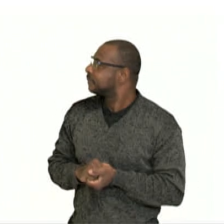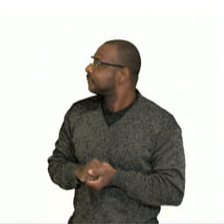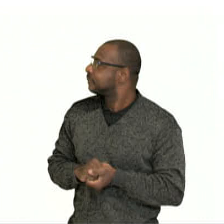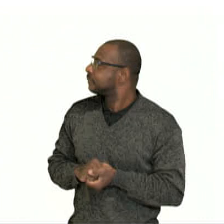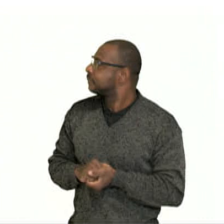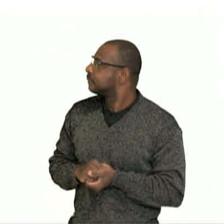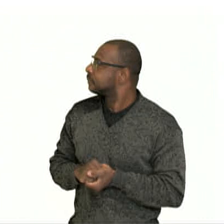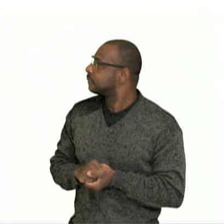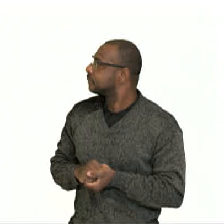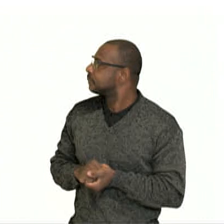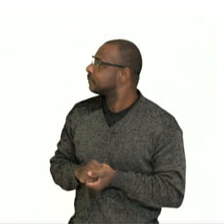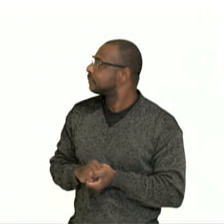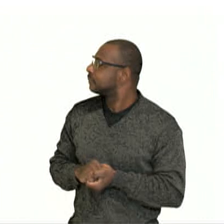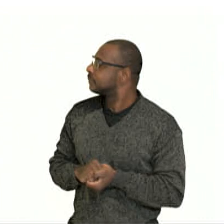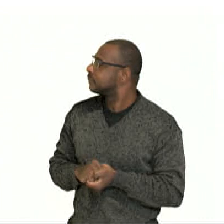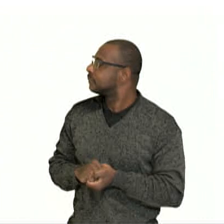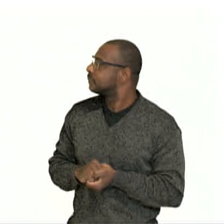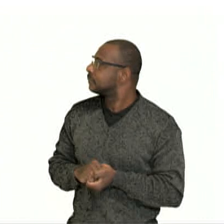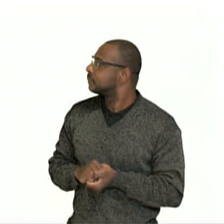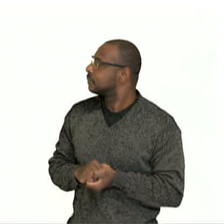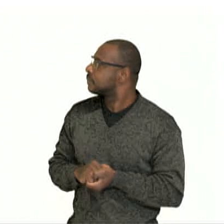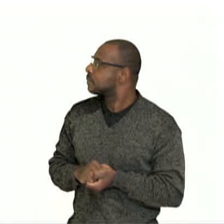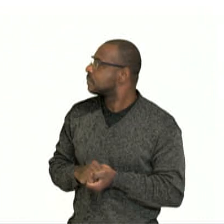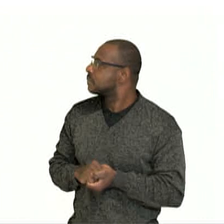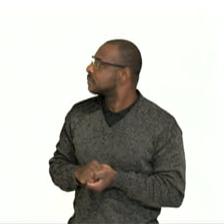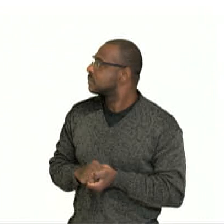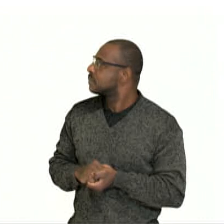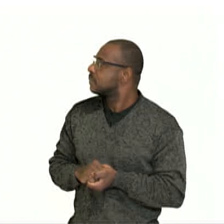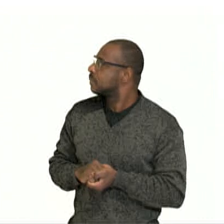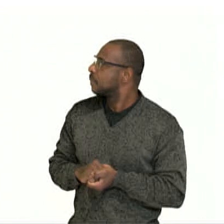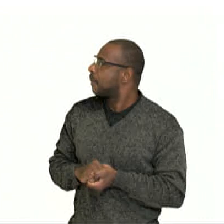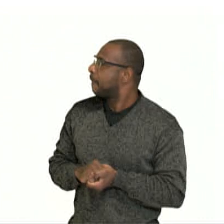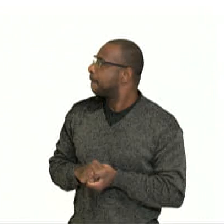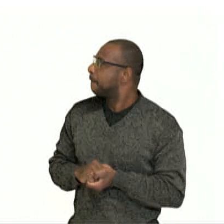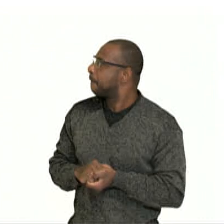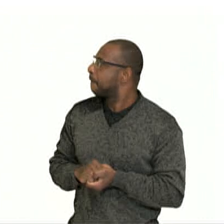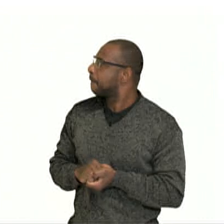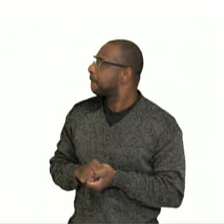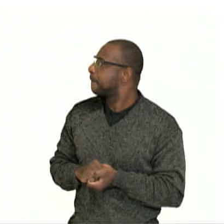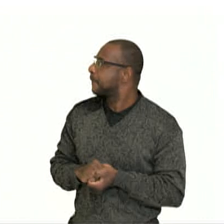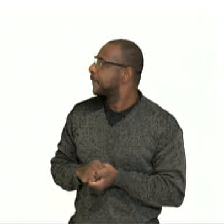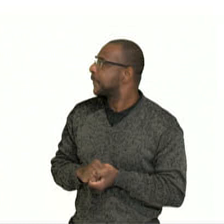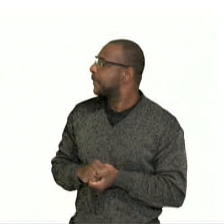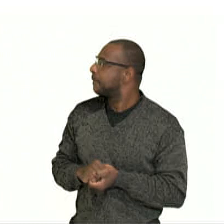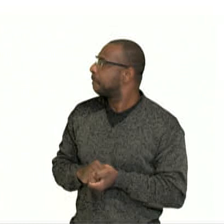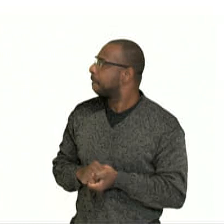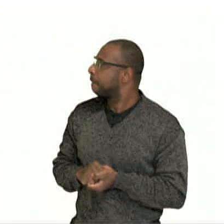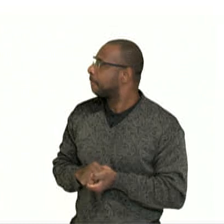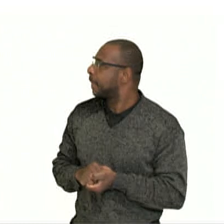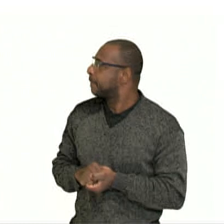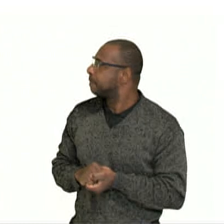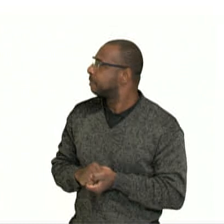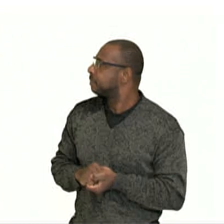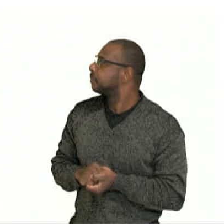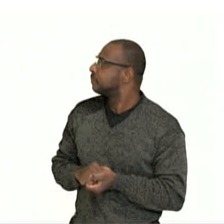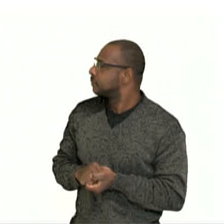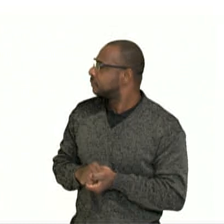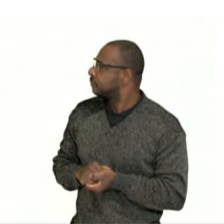he's got a small restaurant. It's named Pizza House. His wife is a doctor. Her name's